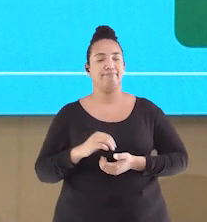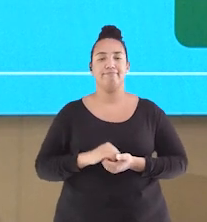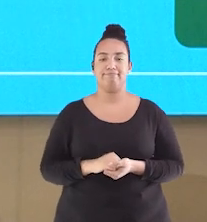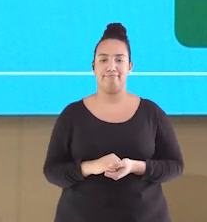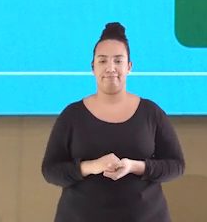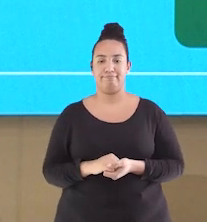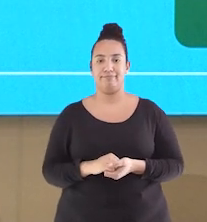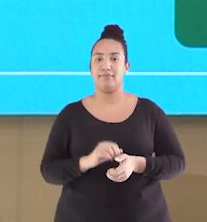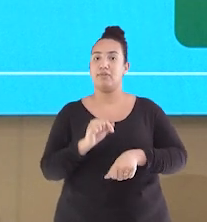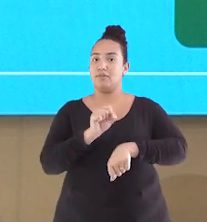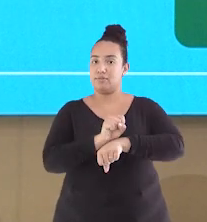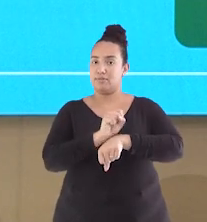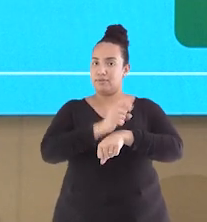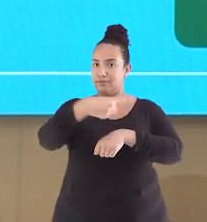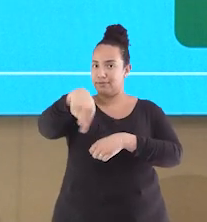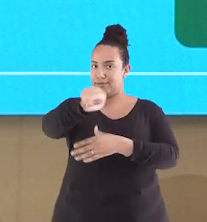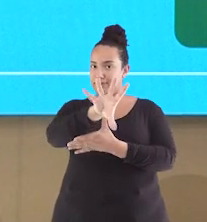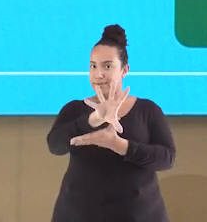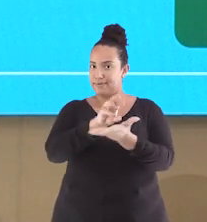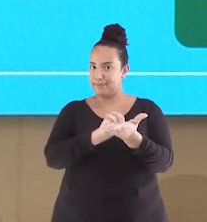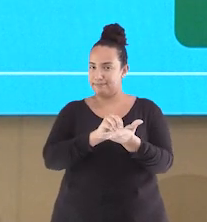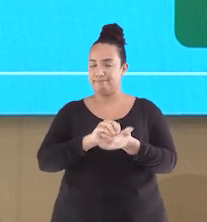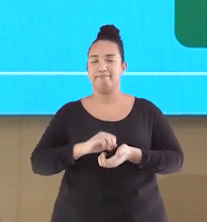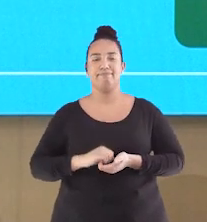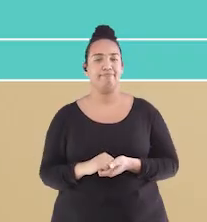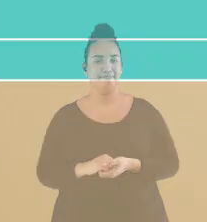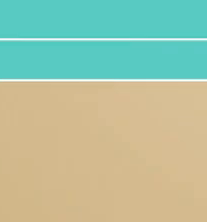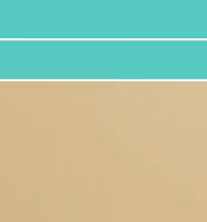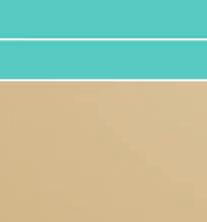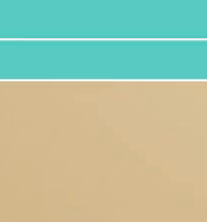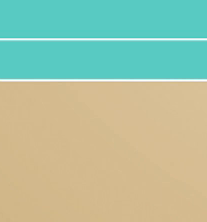999-661-0143. Vou dar um tempinho para vocês anotarem.